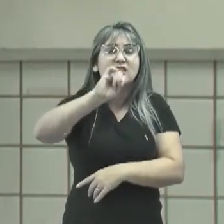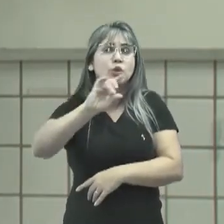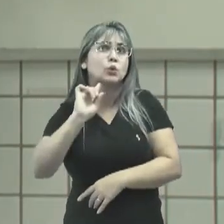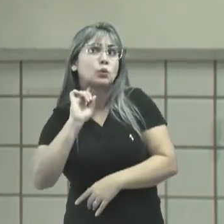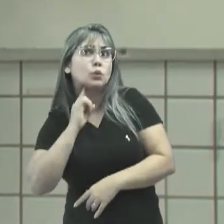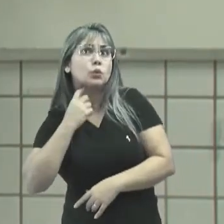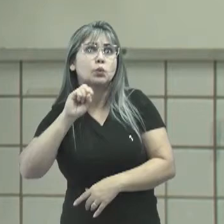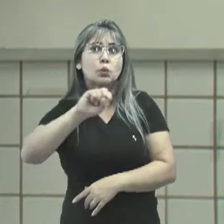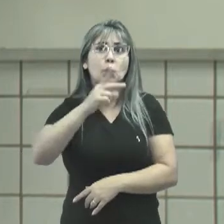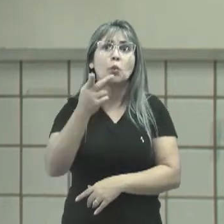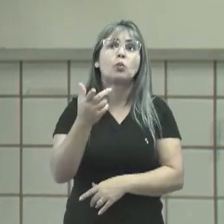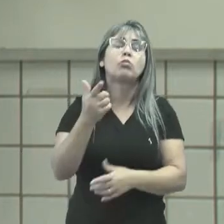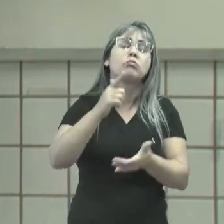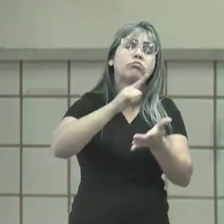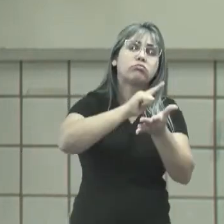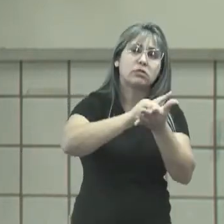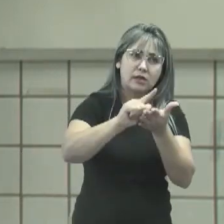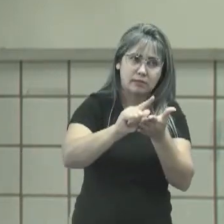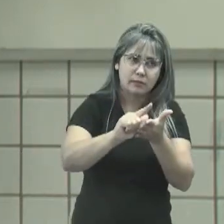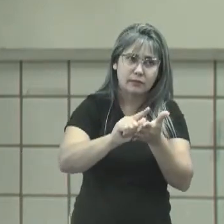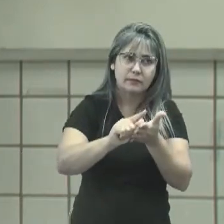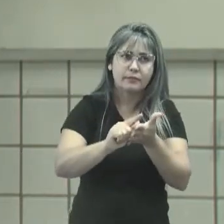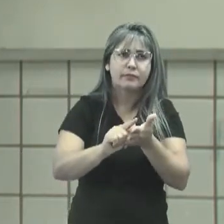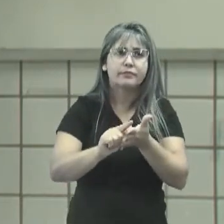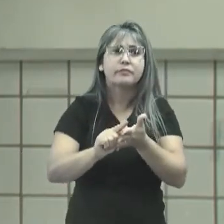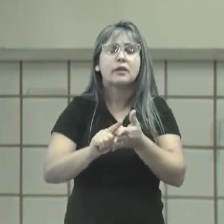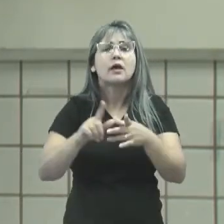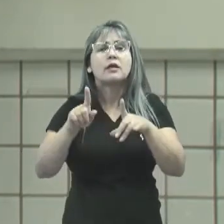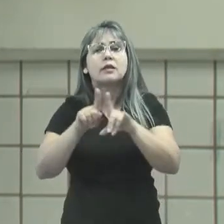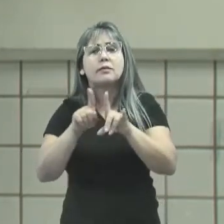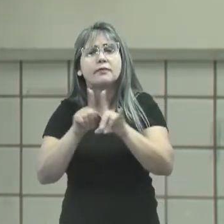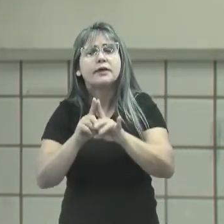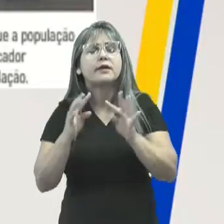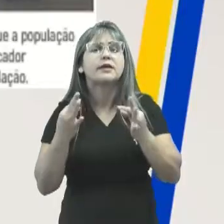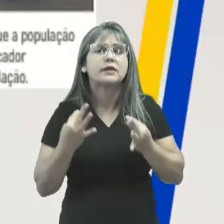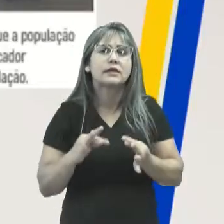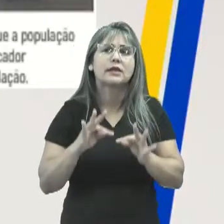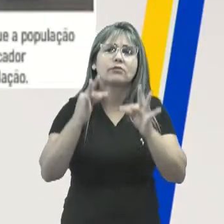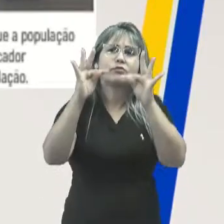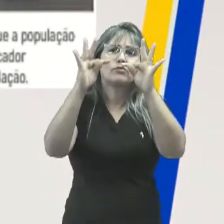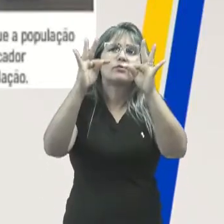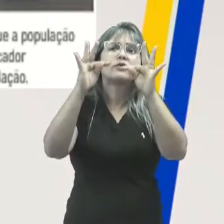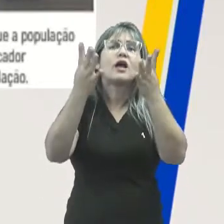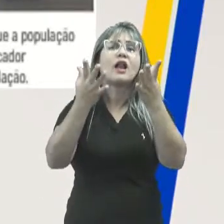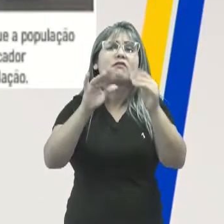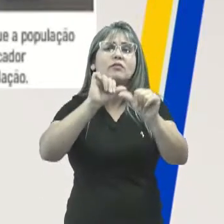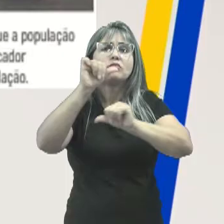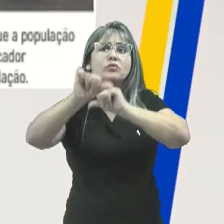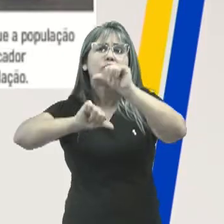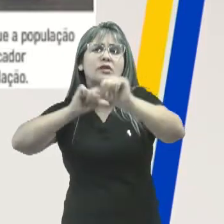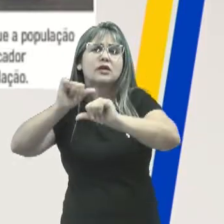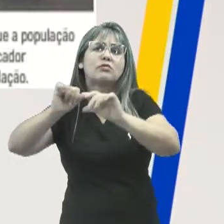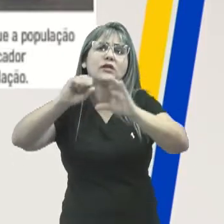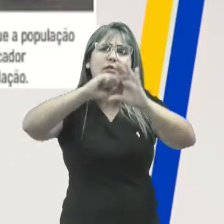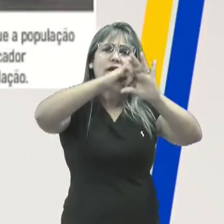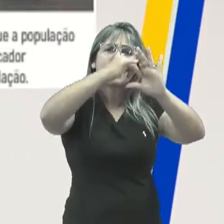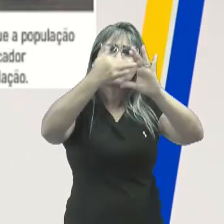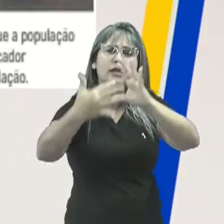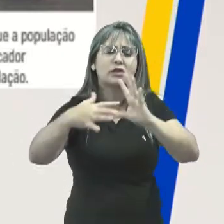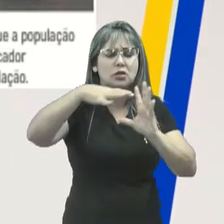da tecnologia, cada vez mais, pessoal, vai mudando algumas características mundiais, tá bom? Por exemplo, aqui você